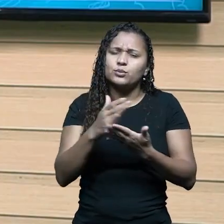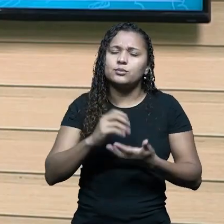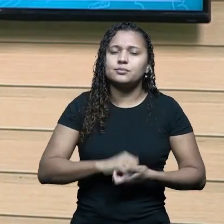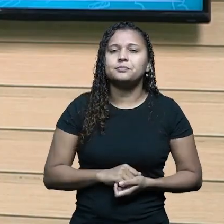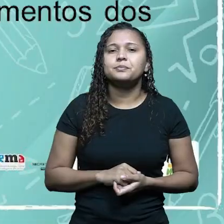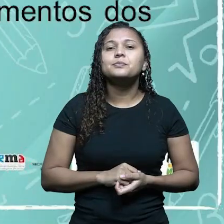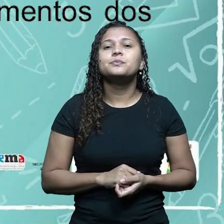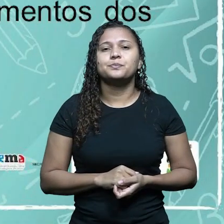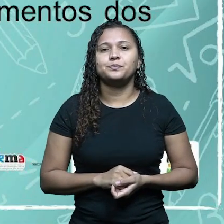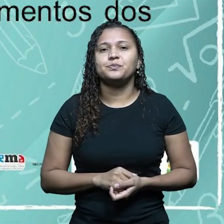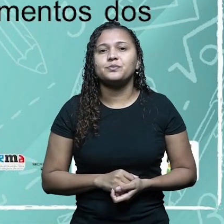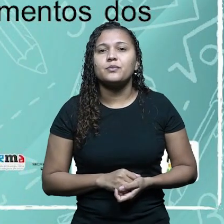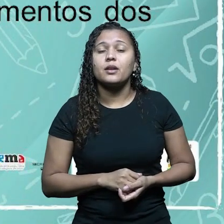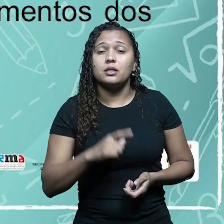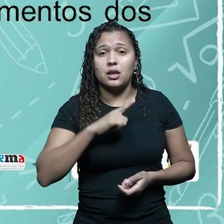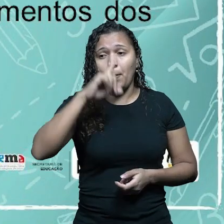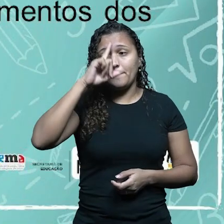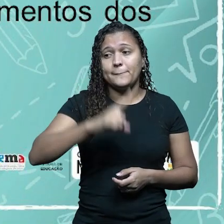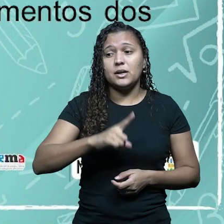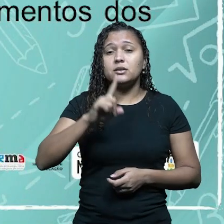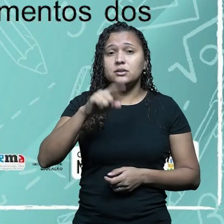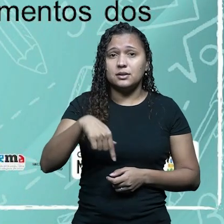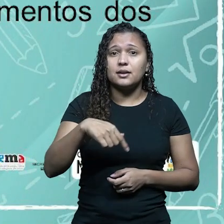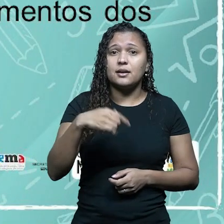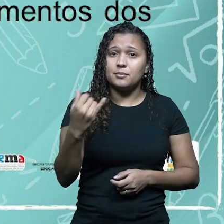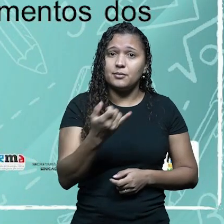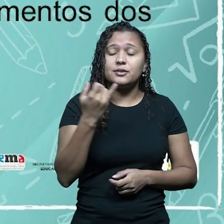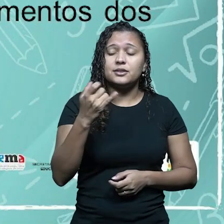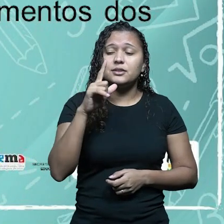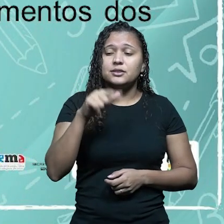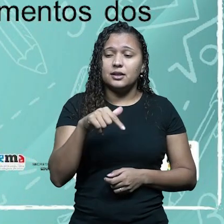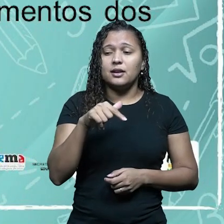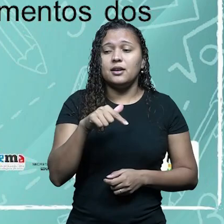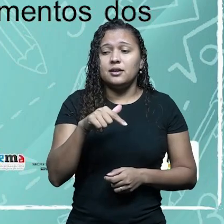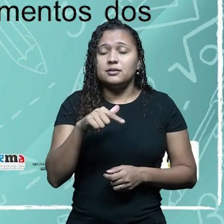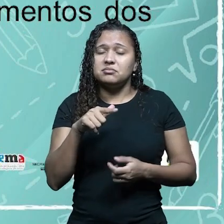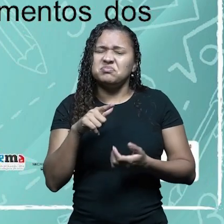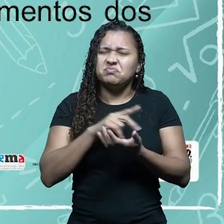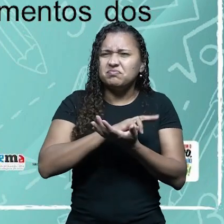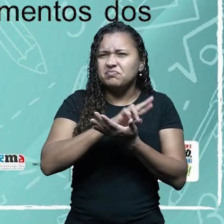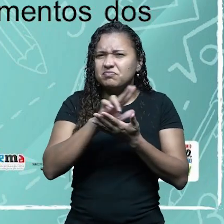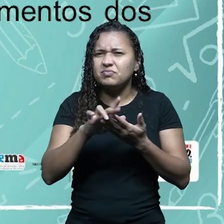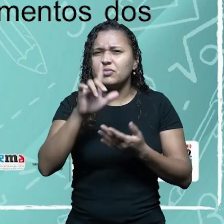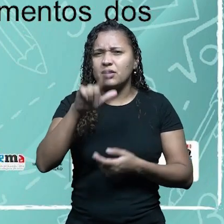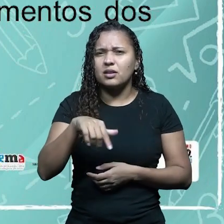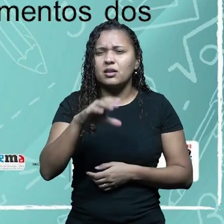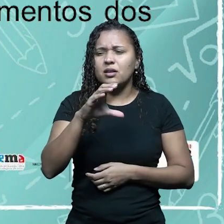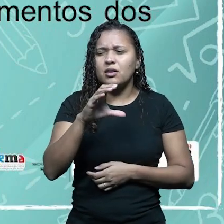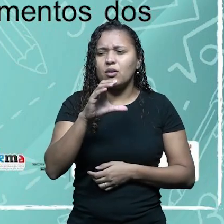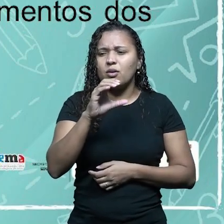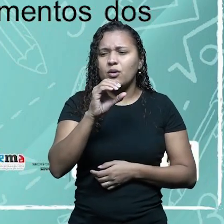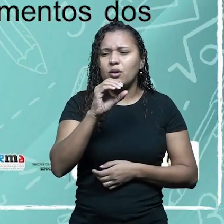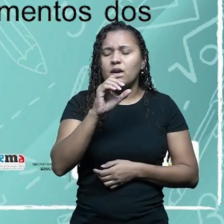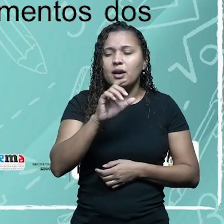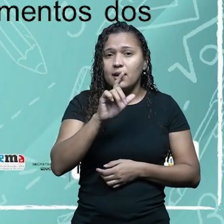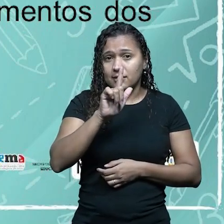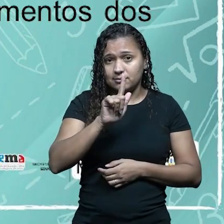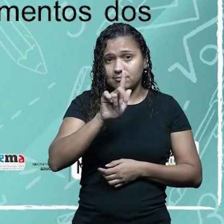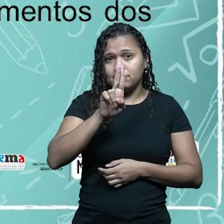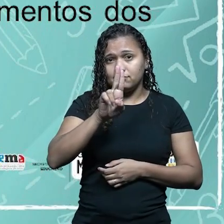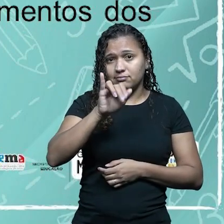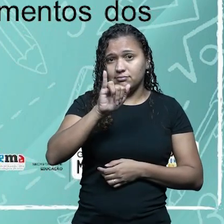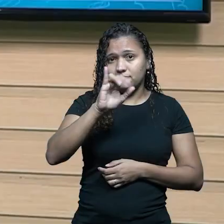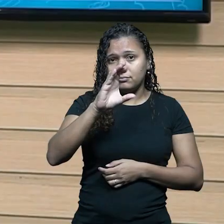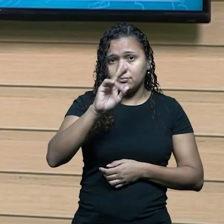aprender alguns. Um comando que adianta muito essa tarefa em algumas situações é o Quick